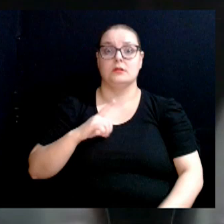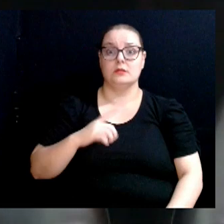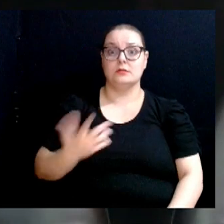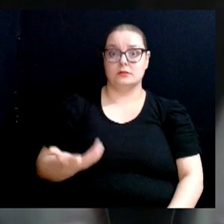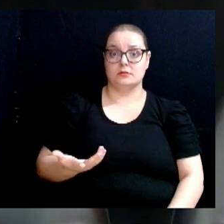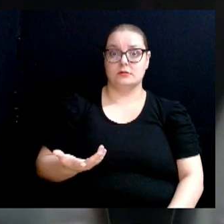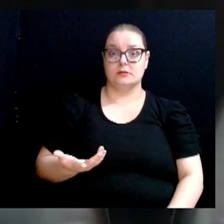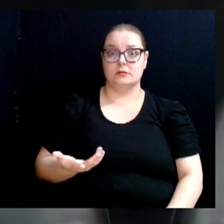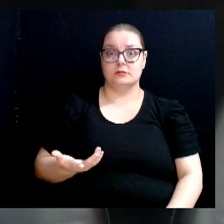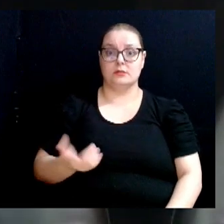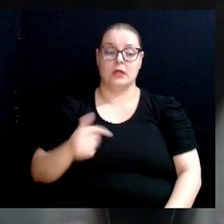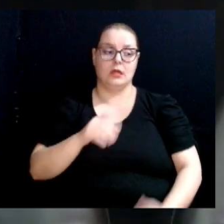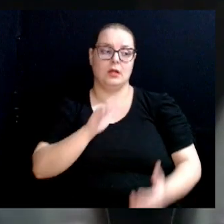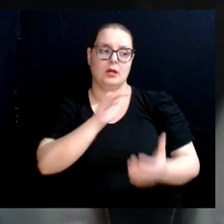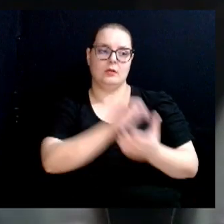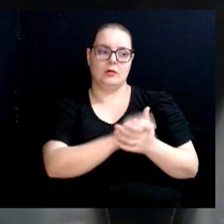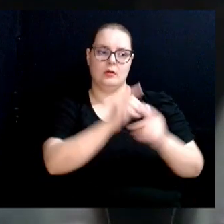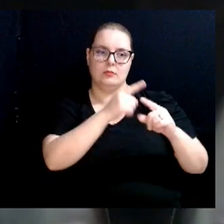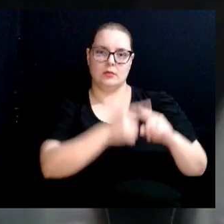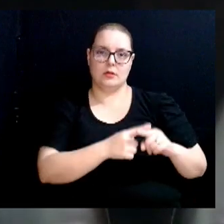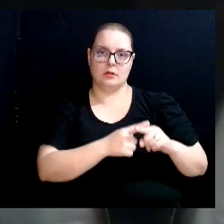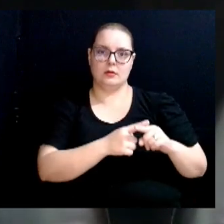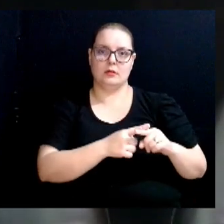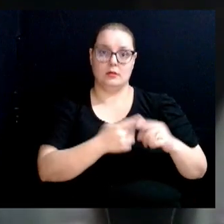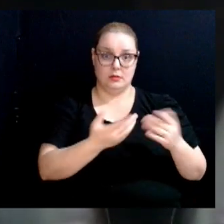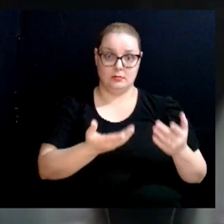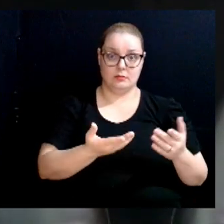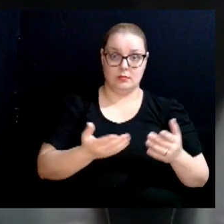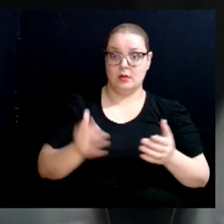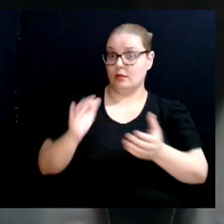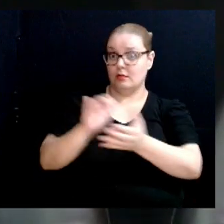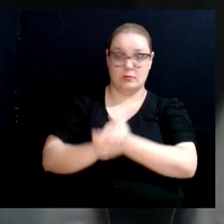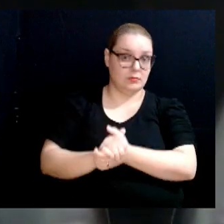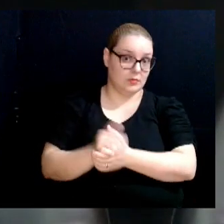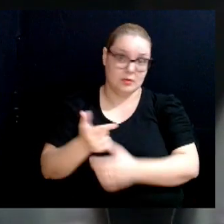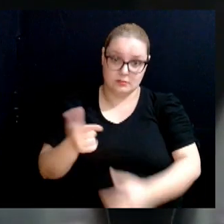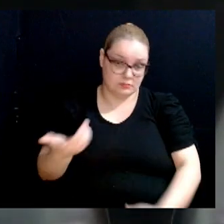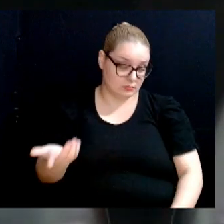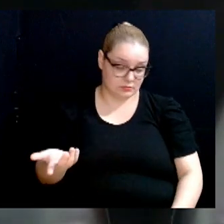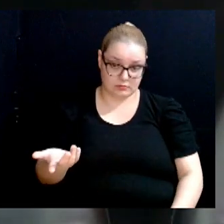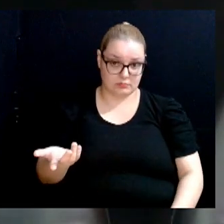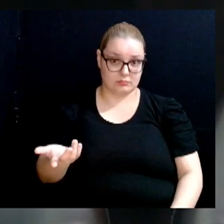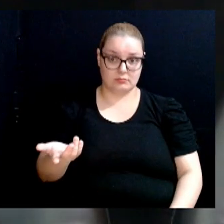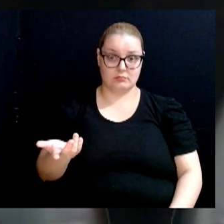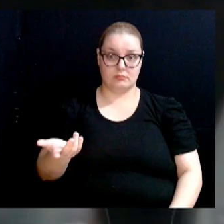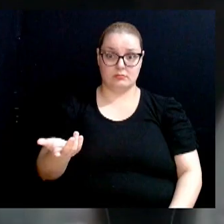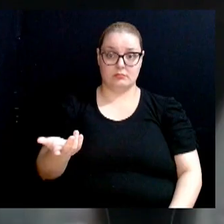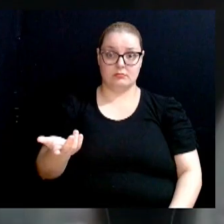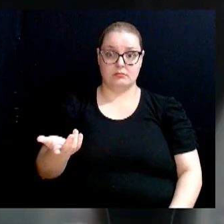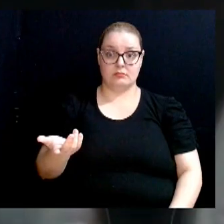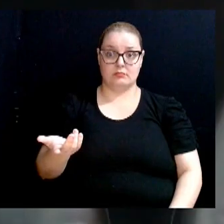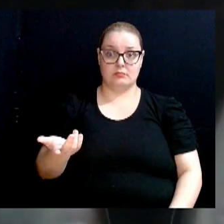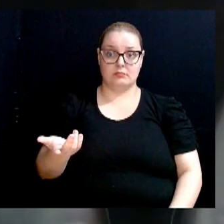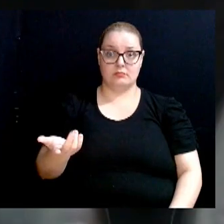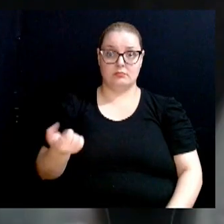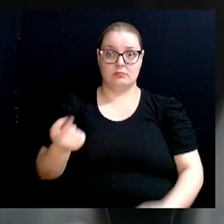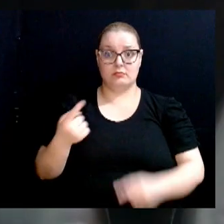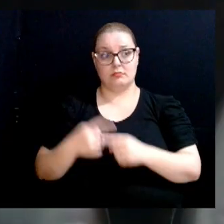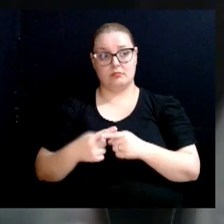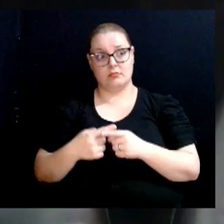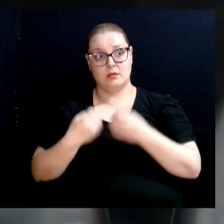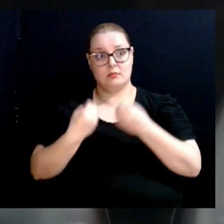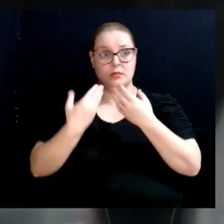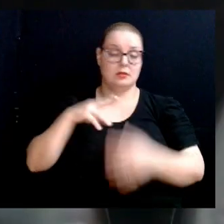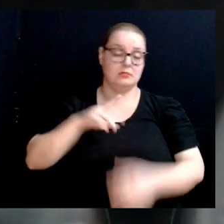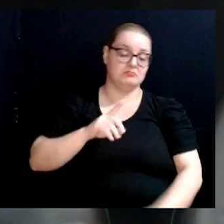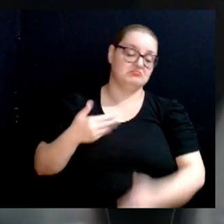casamento de competição, né, é um casamento que já não existe mais, porque se sendo... bem sucedido ou não me importa.